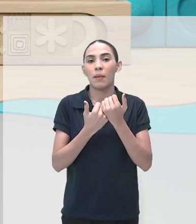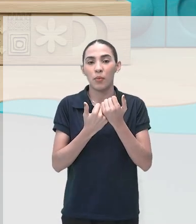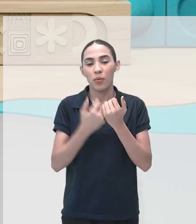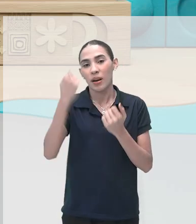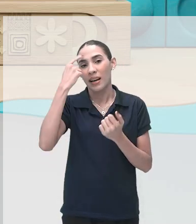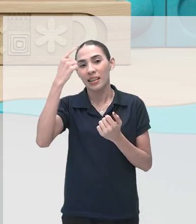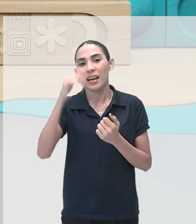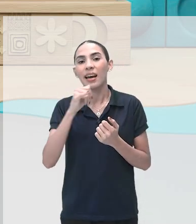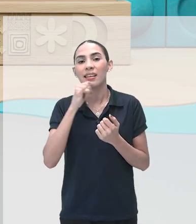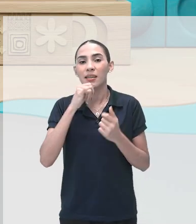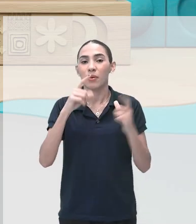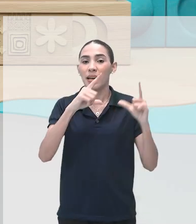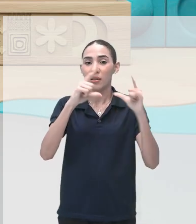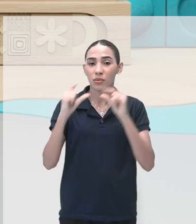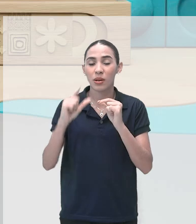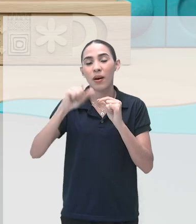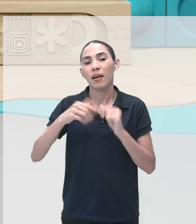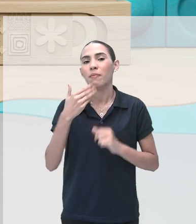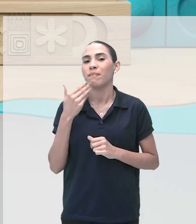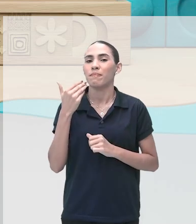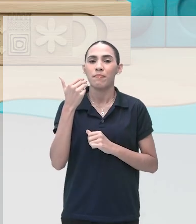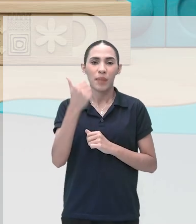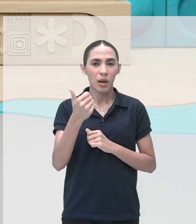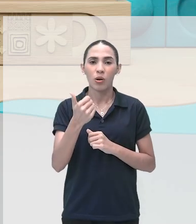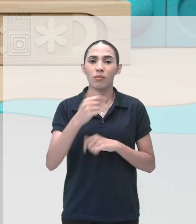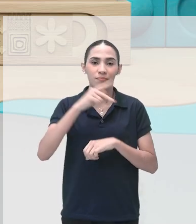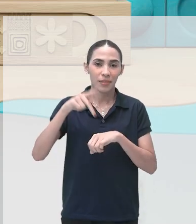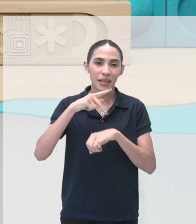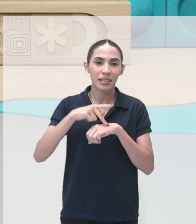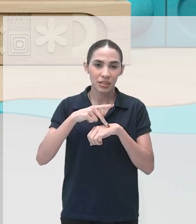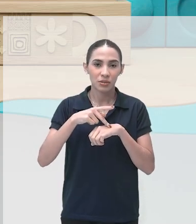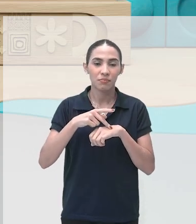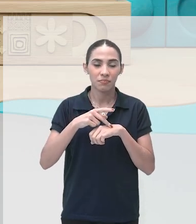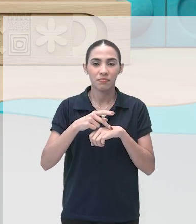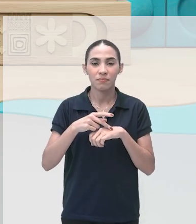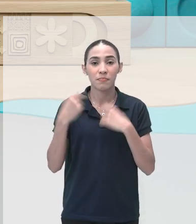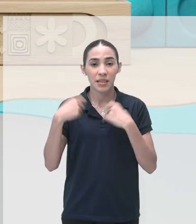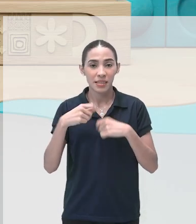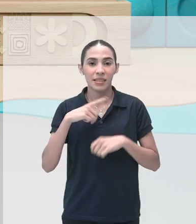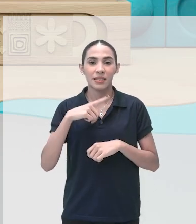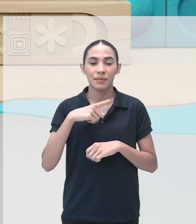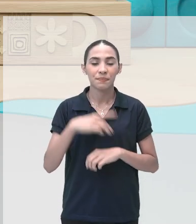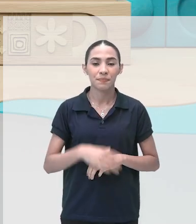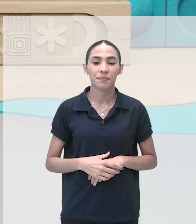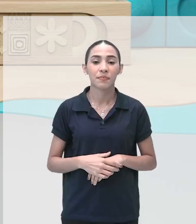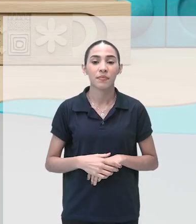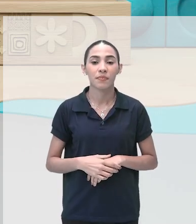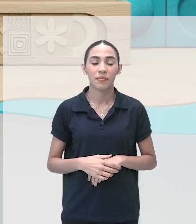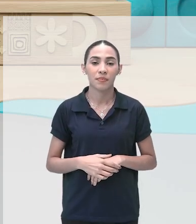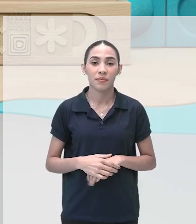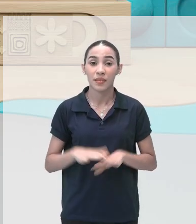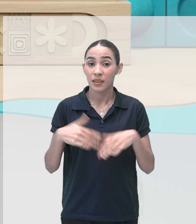de que a redução é o melhor que o nosso país pode ter, ok? Assim como essa pessoa que escreveu